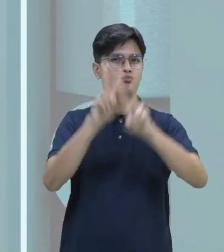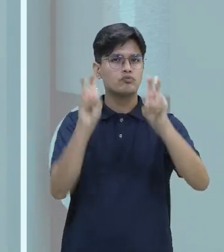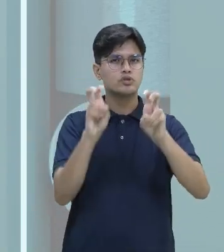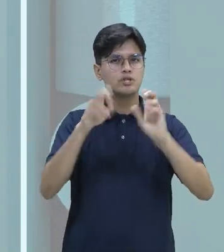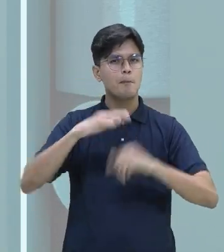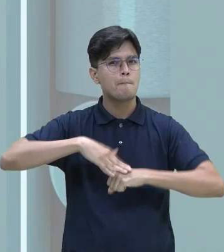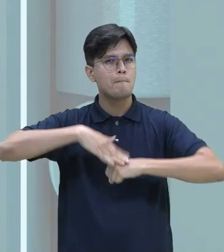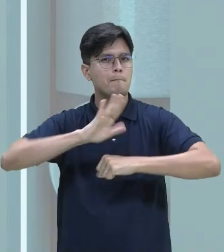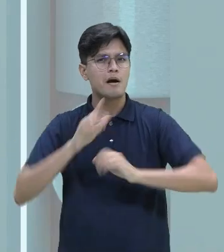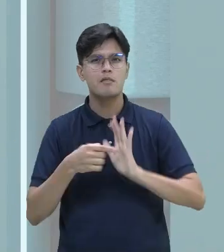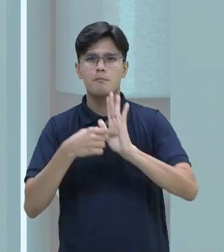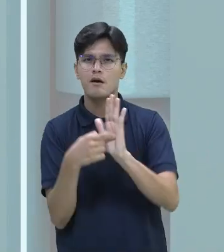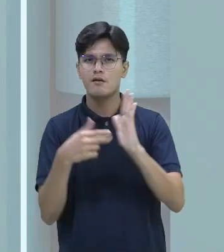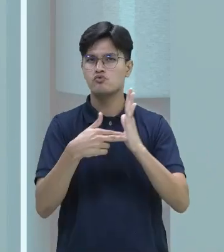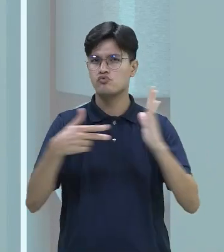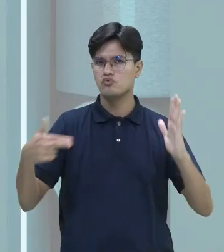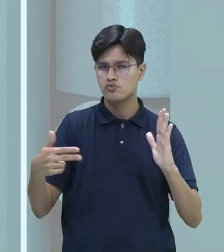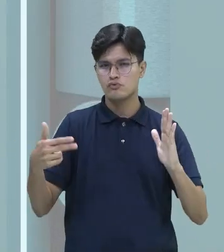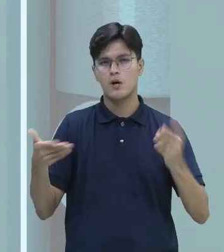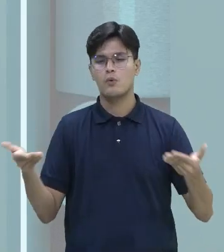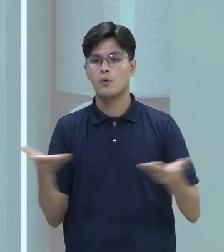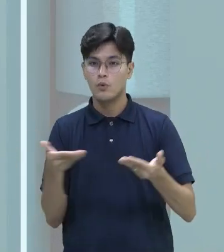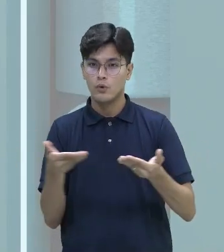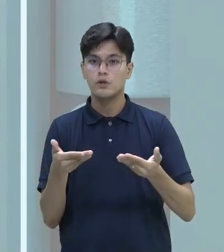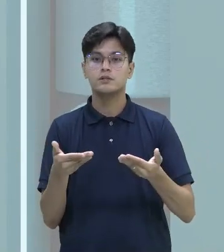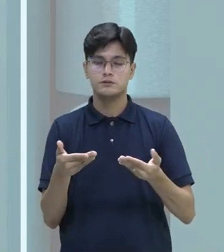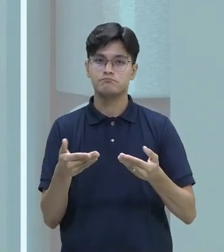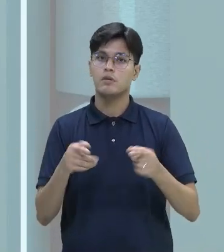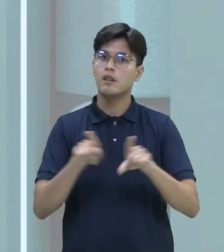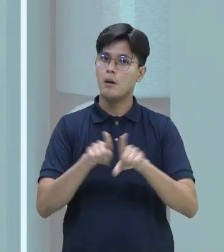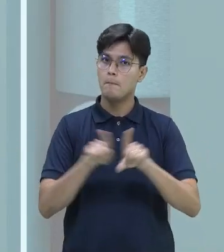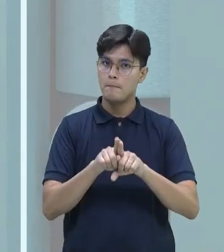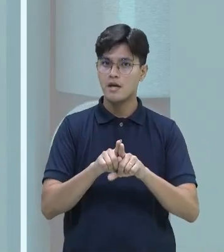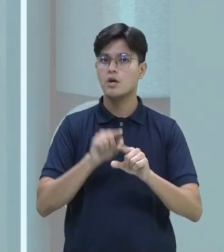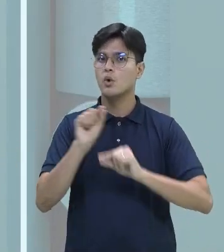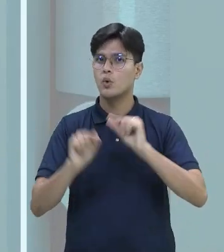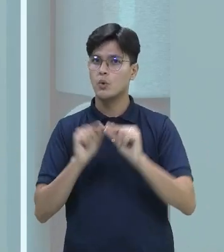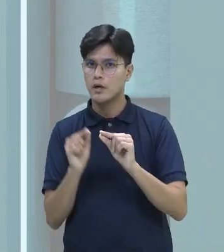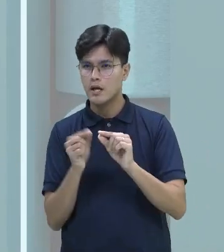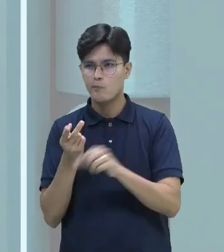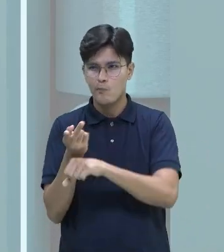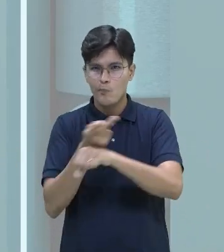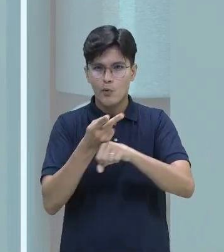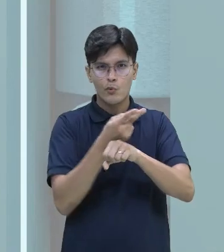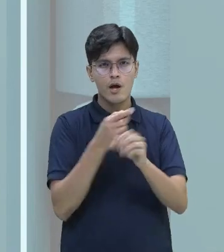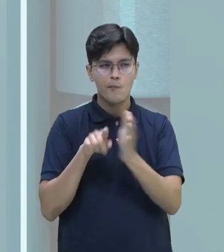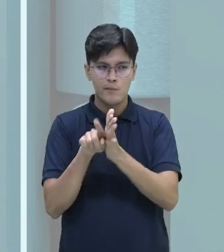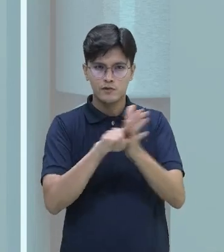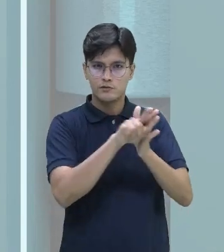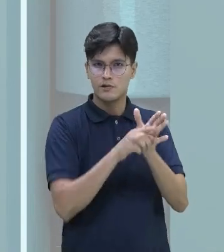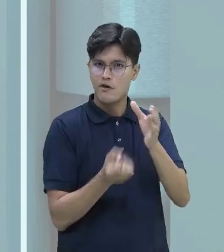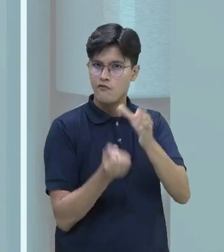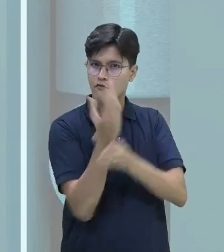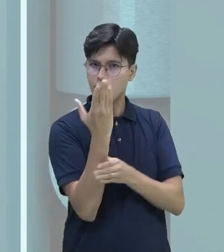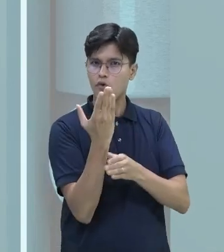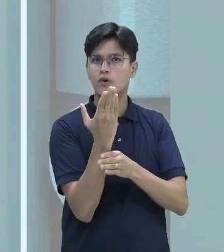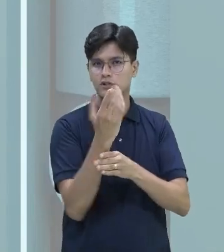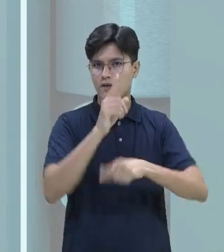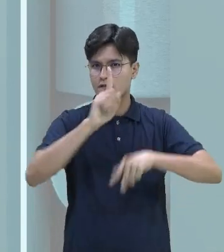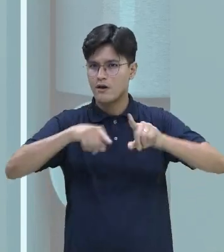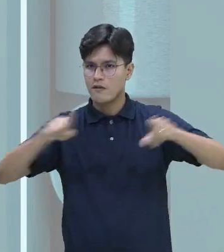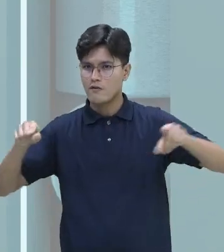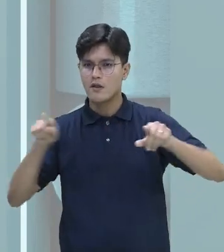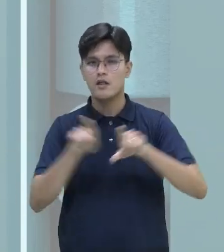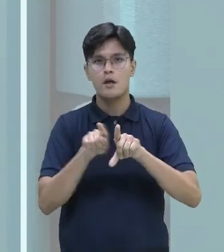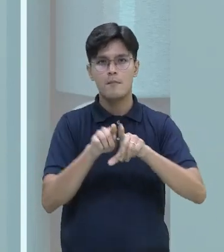aí ir além deles, se for possível para você, buscar uma fonte a mais, conversar com pessoas, com